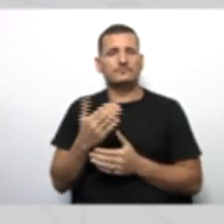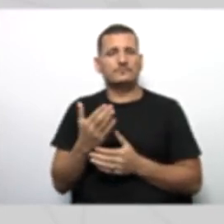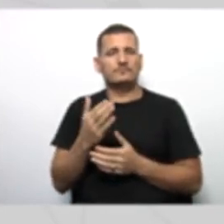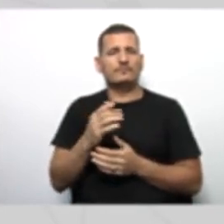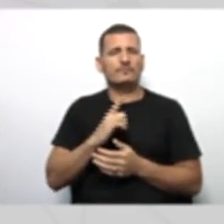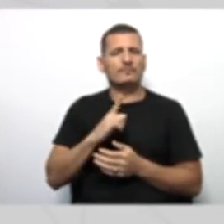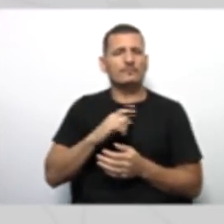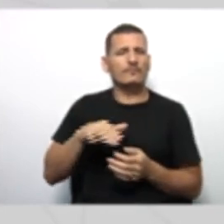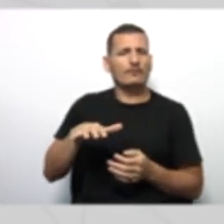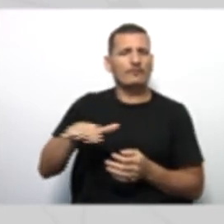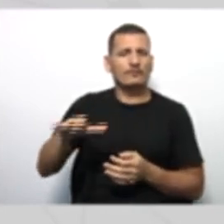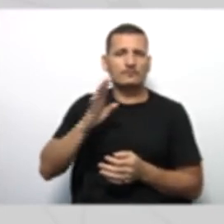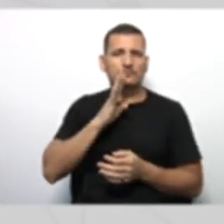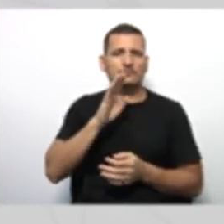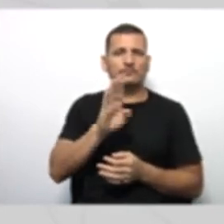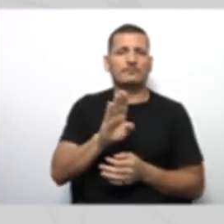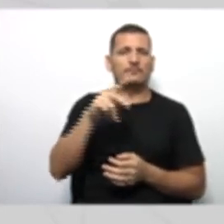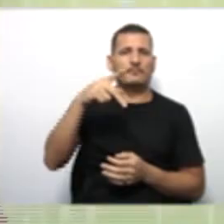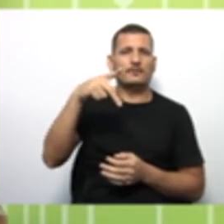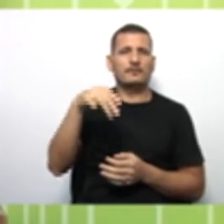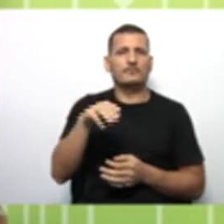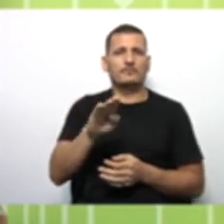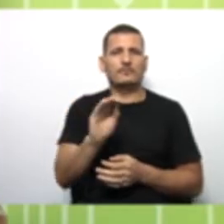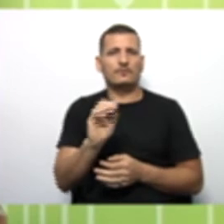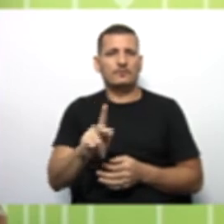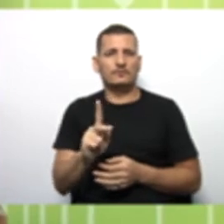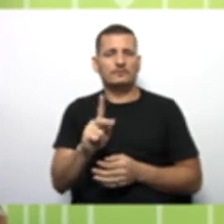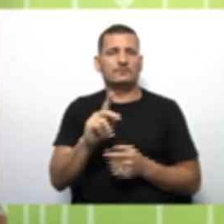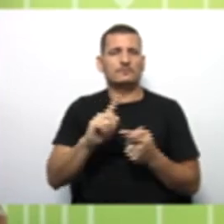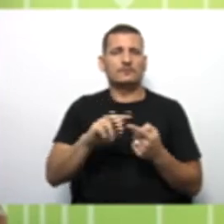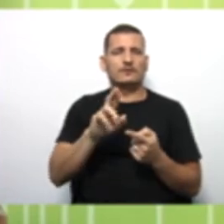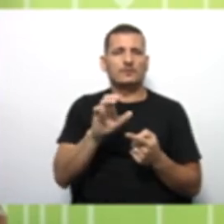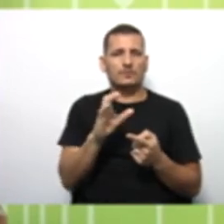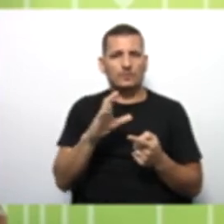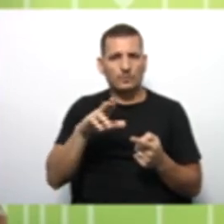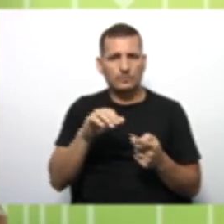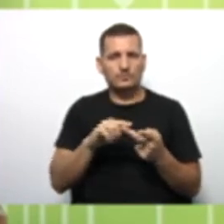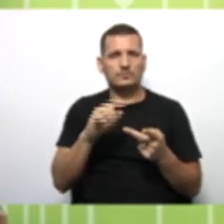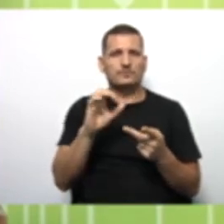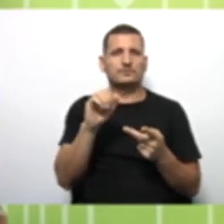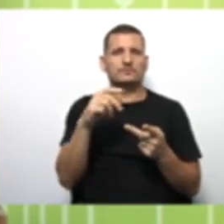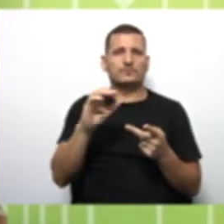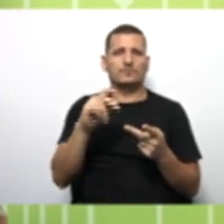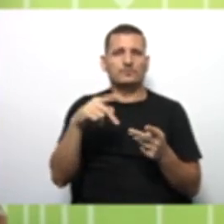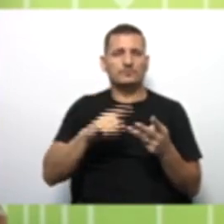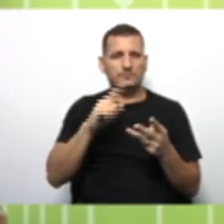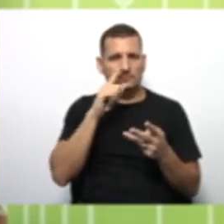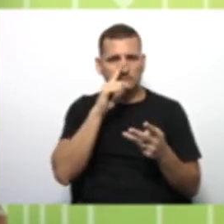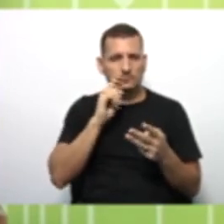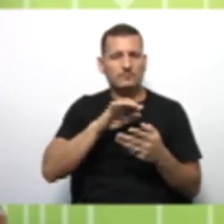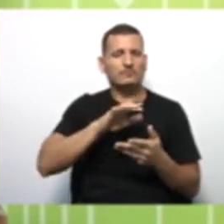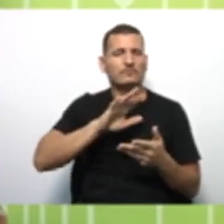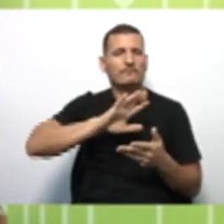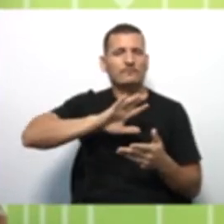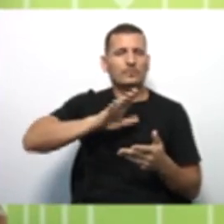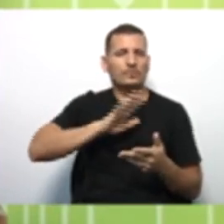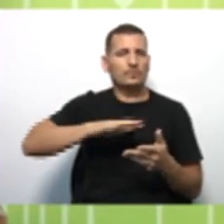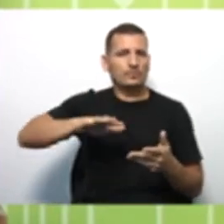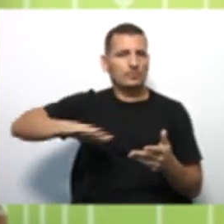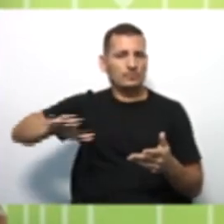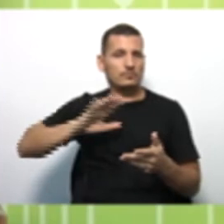aqui, eu vou falar sobre a elaboração e avaliação dos planos de projeto, gente. Basicamente, para qualquer atividade desenvolvida no projeto,